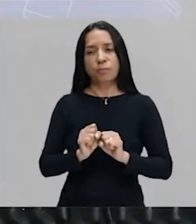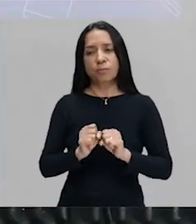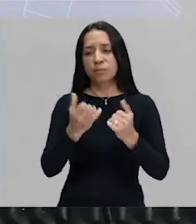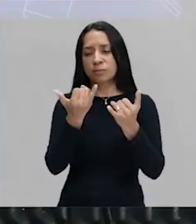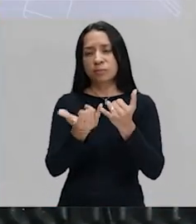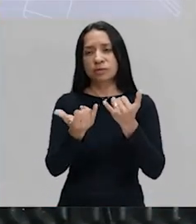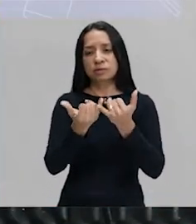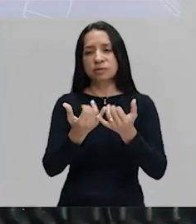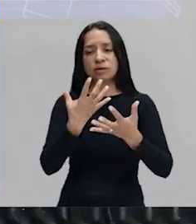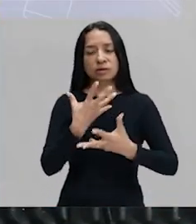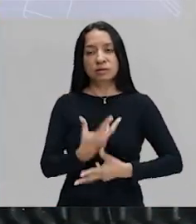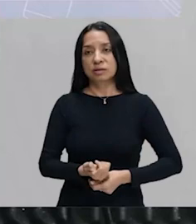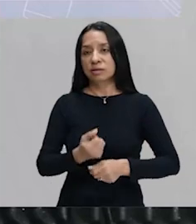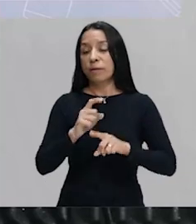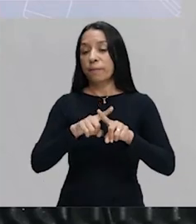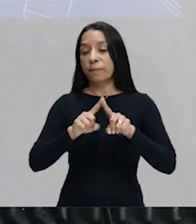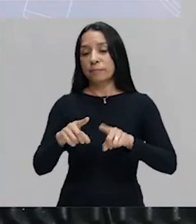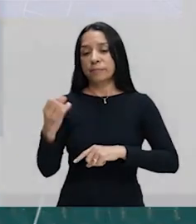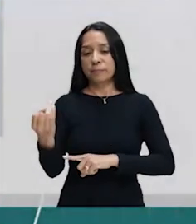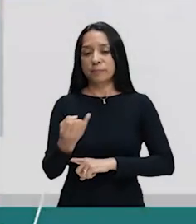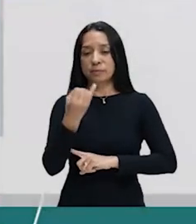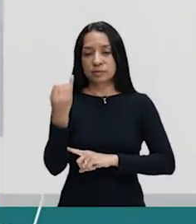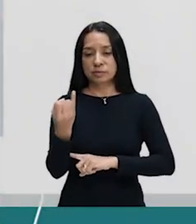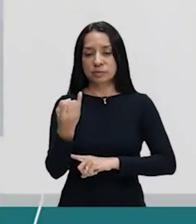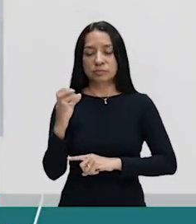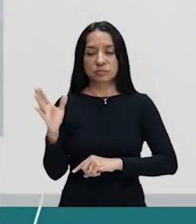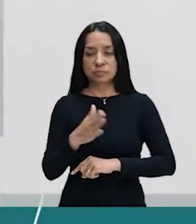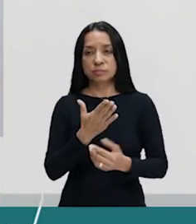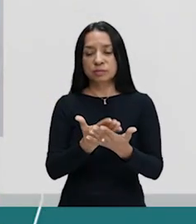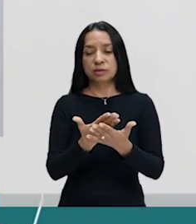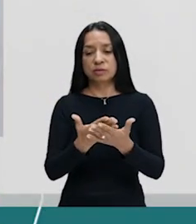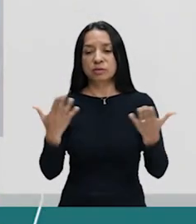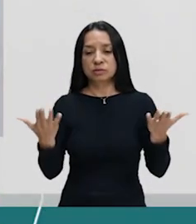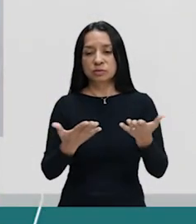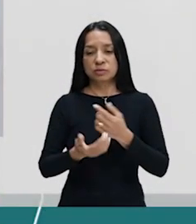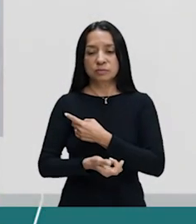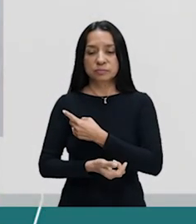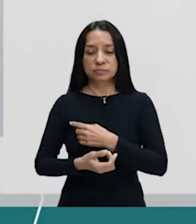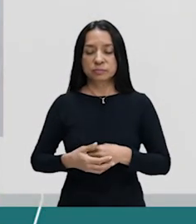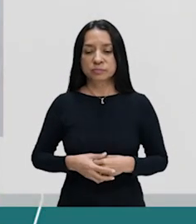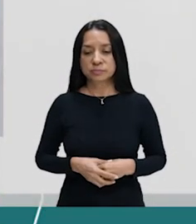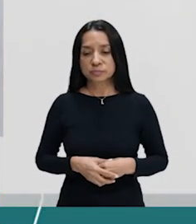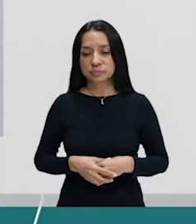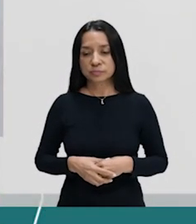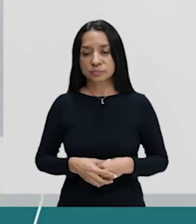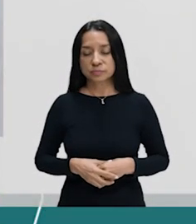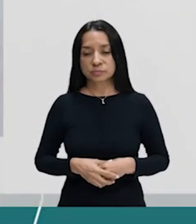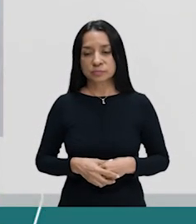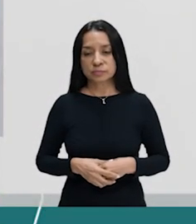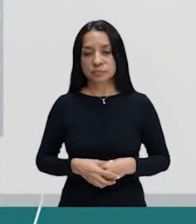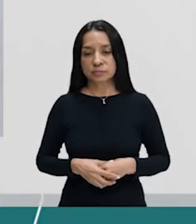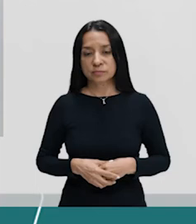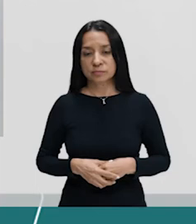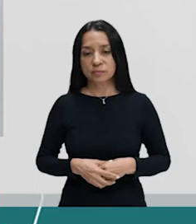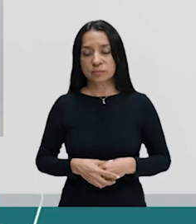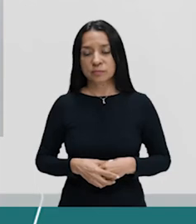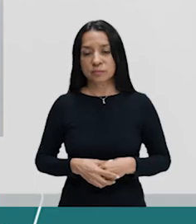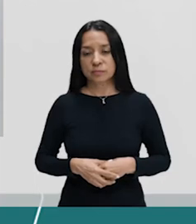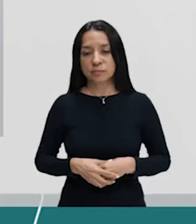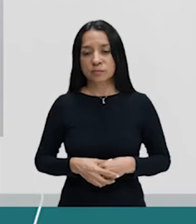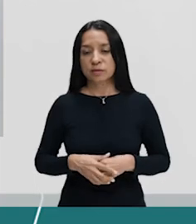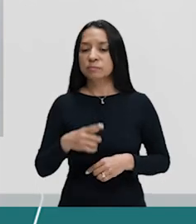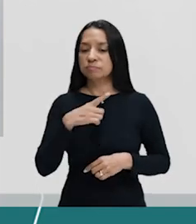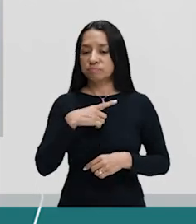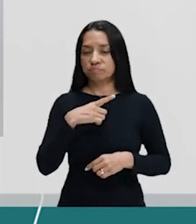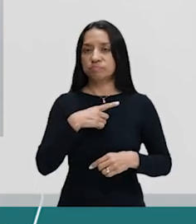mas é necessário, tá certo? Então, vamos para a aula de hoje. El verbo estar en español. Aqui